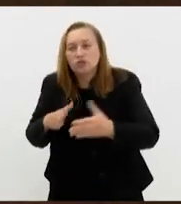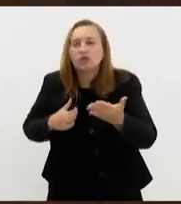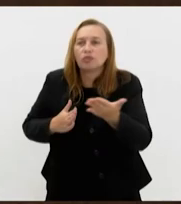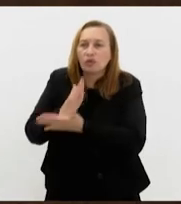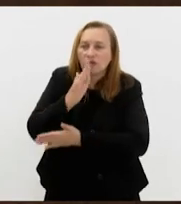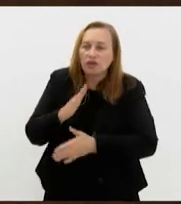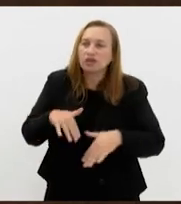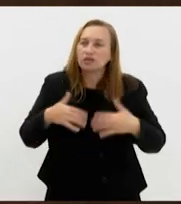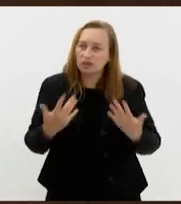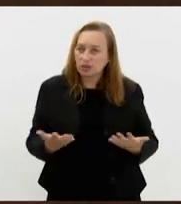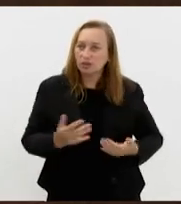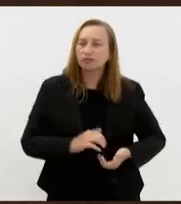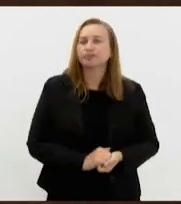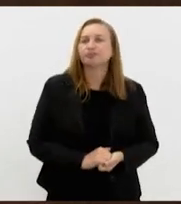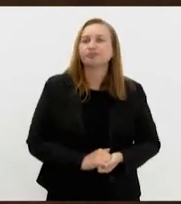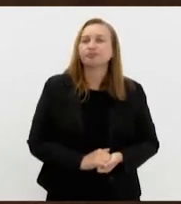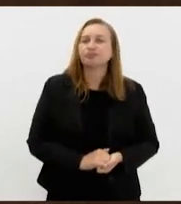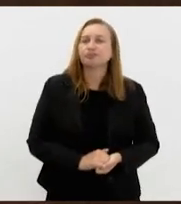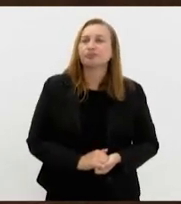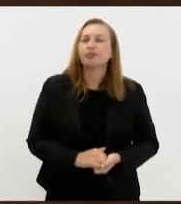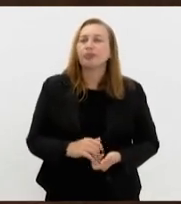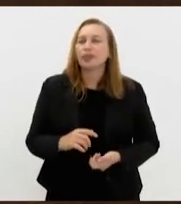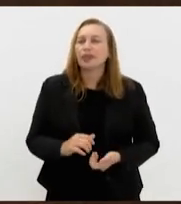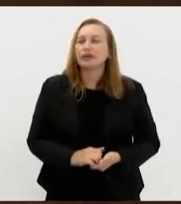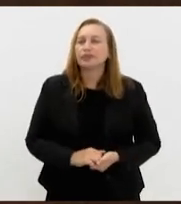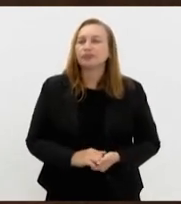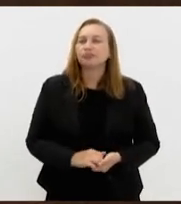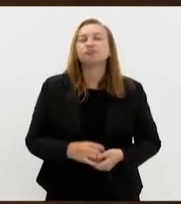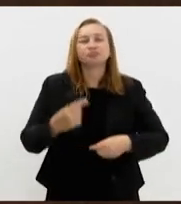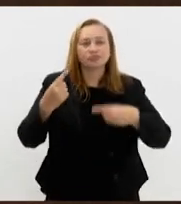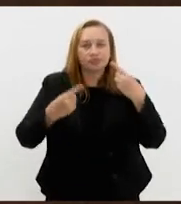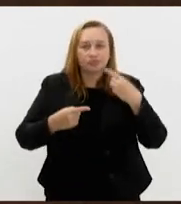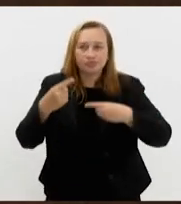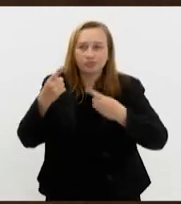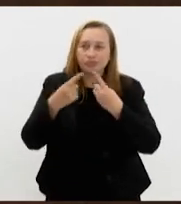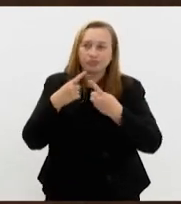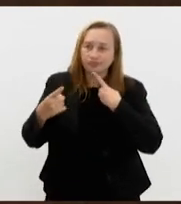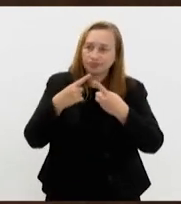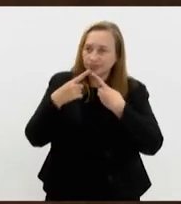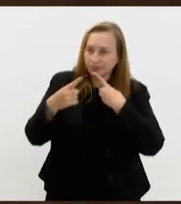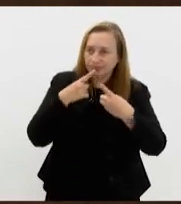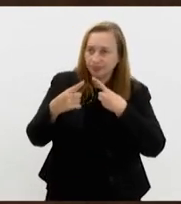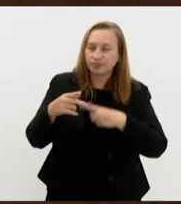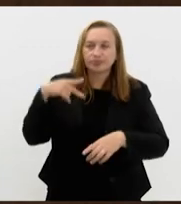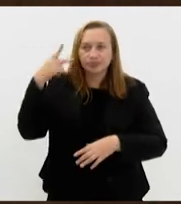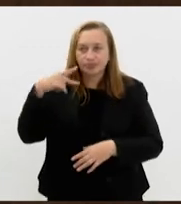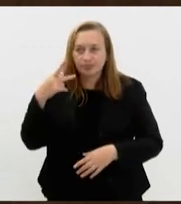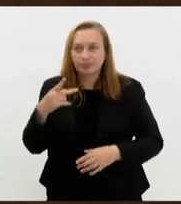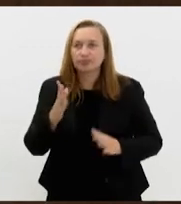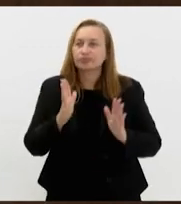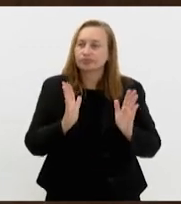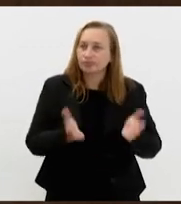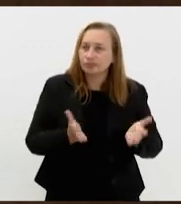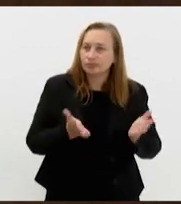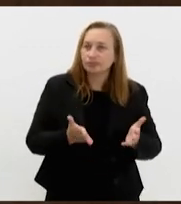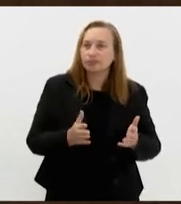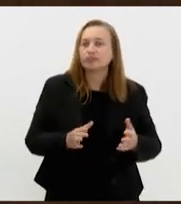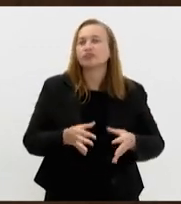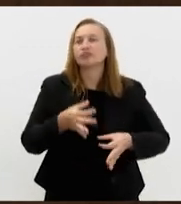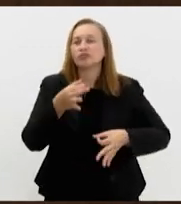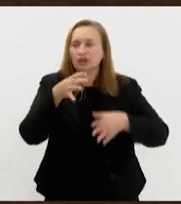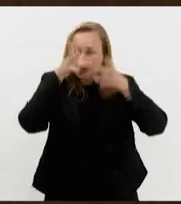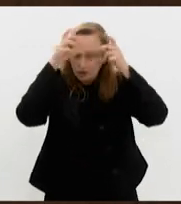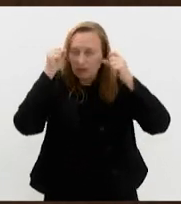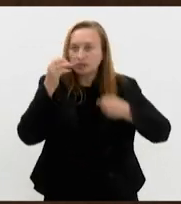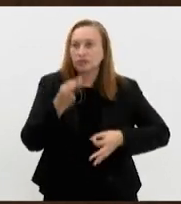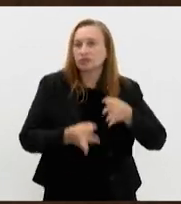existe déficit operacional, existe um bom trânsito, um bom diálogo dos poderes nesse Estado hoje, do Parlamento com o Tribunal de Justiça, então